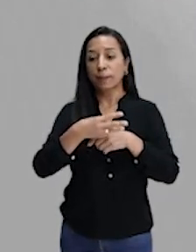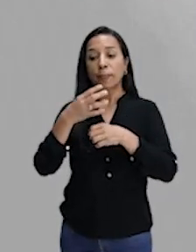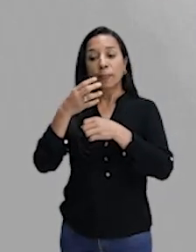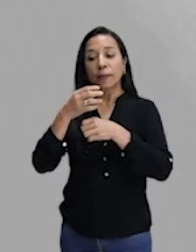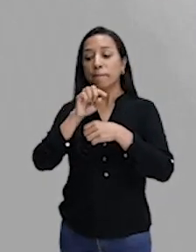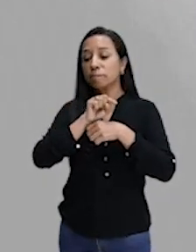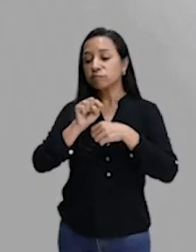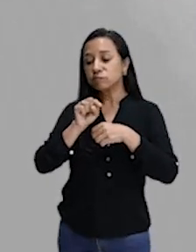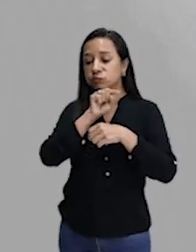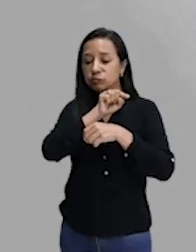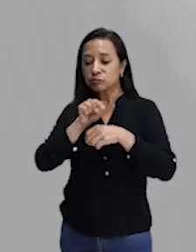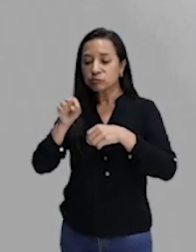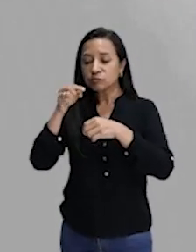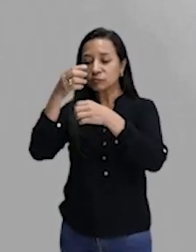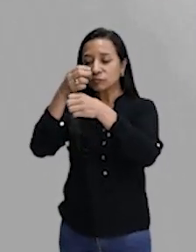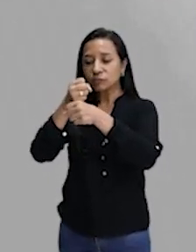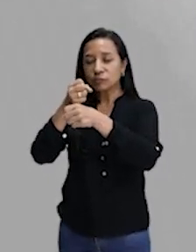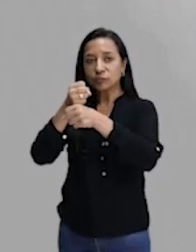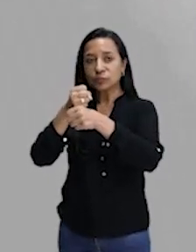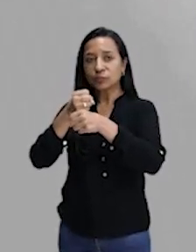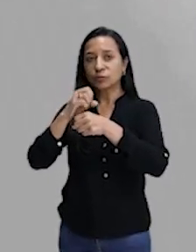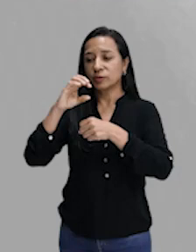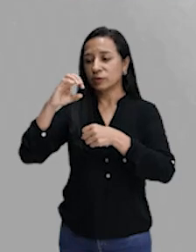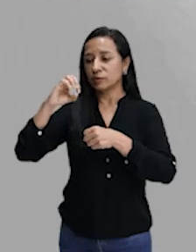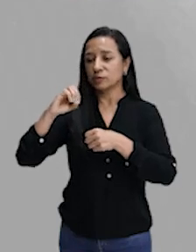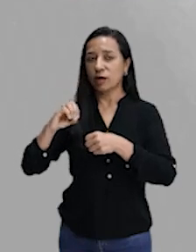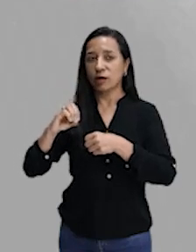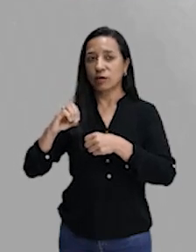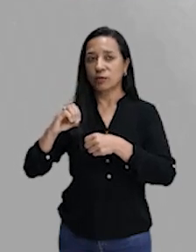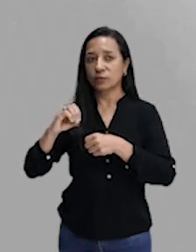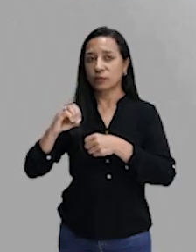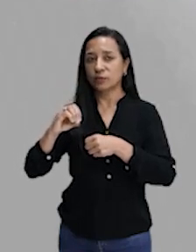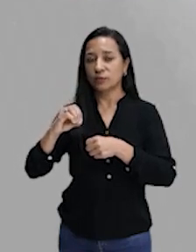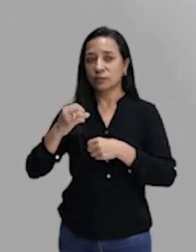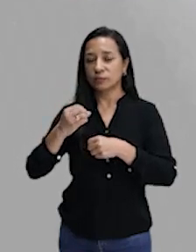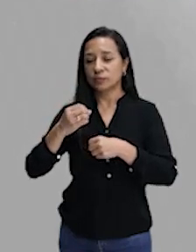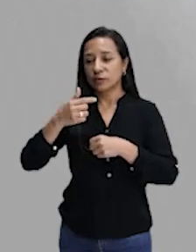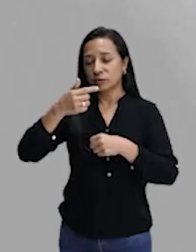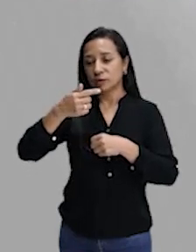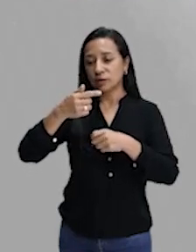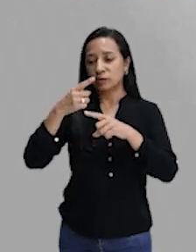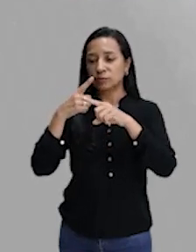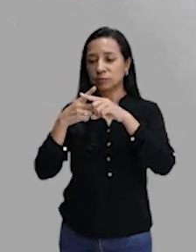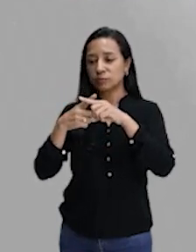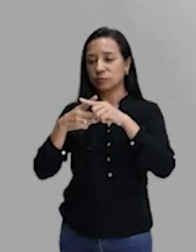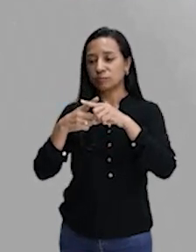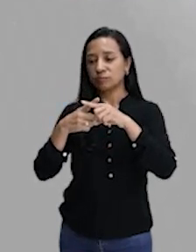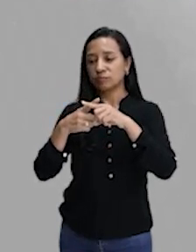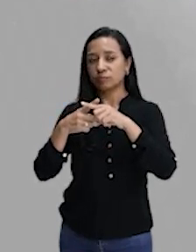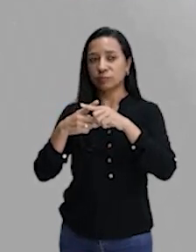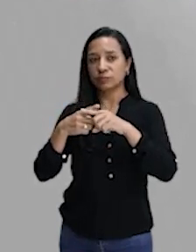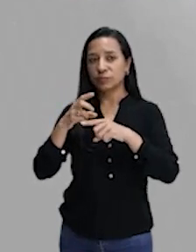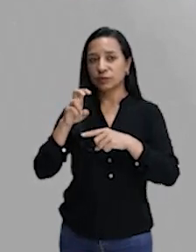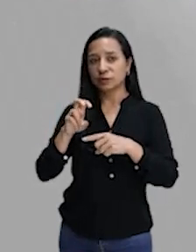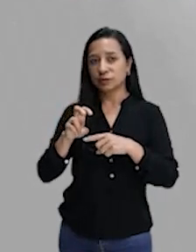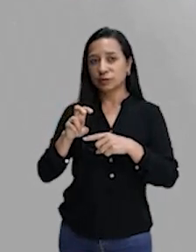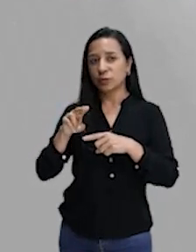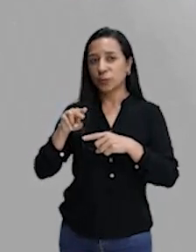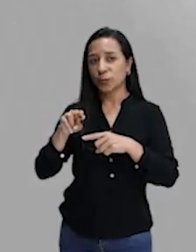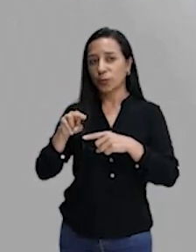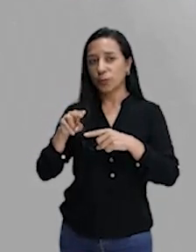igual a 12 Vai um né três mais um dá quatro